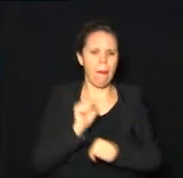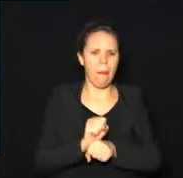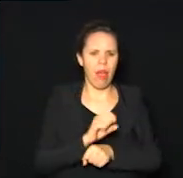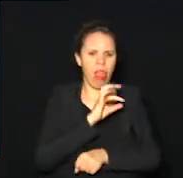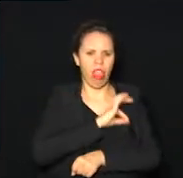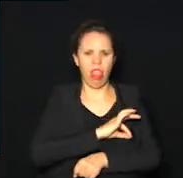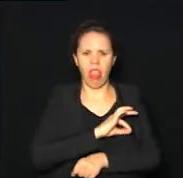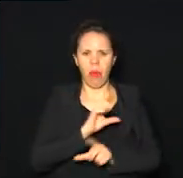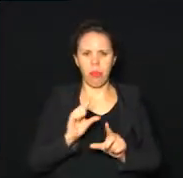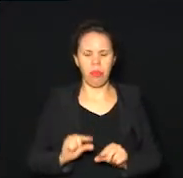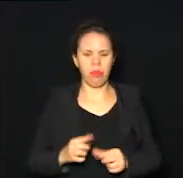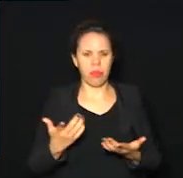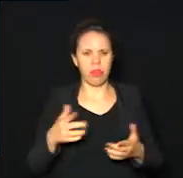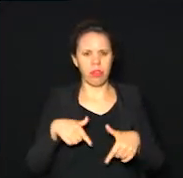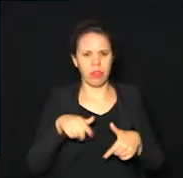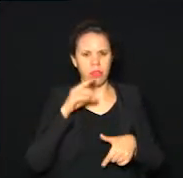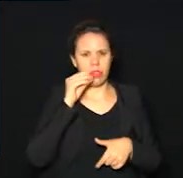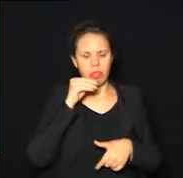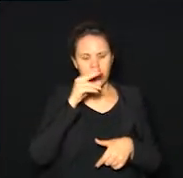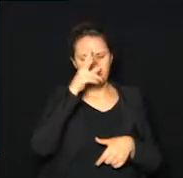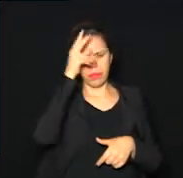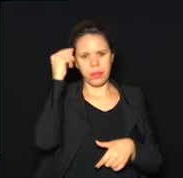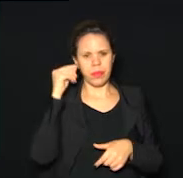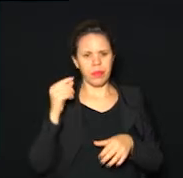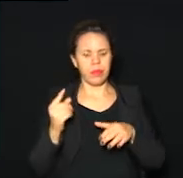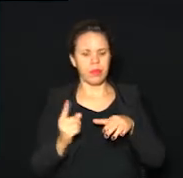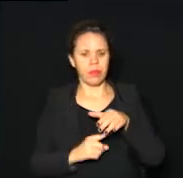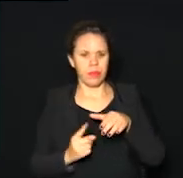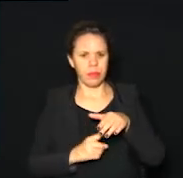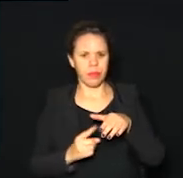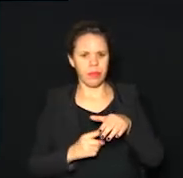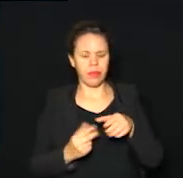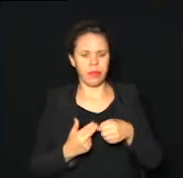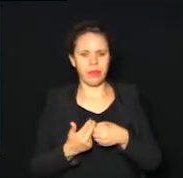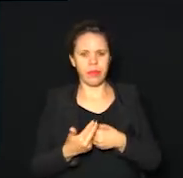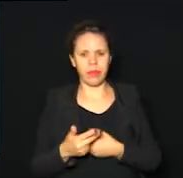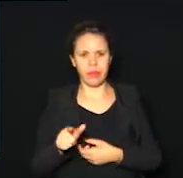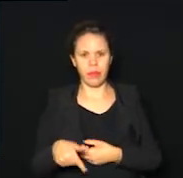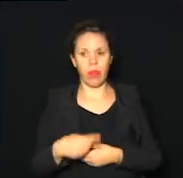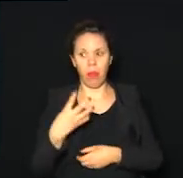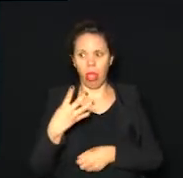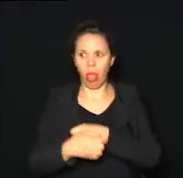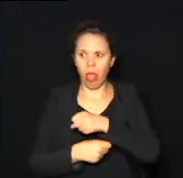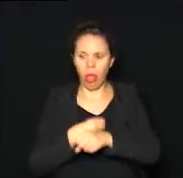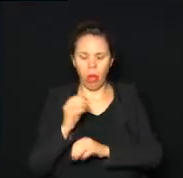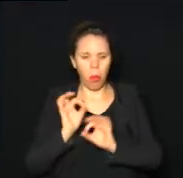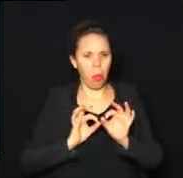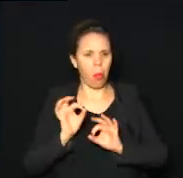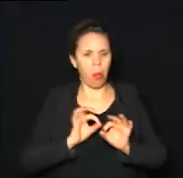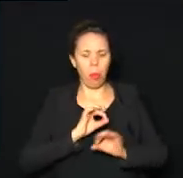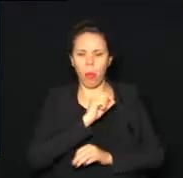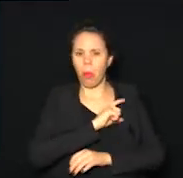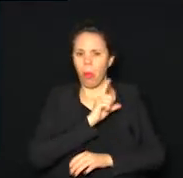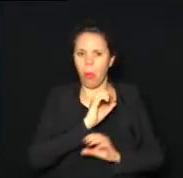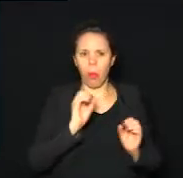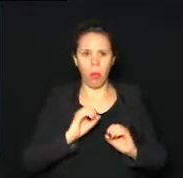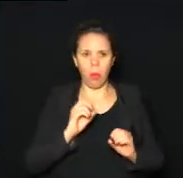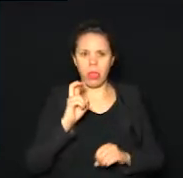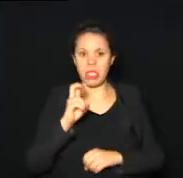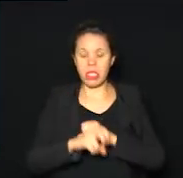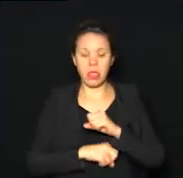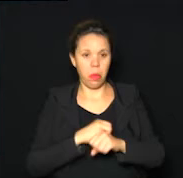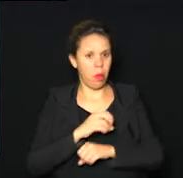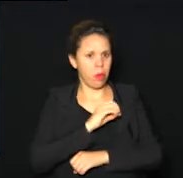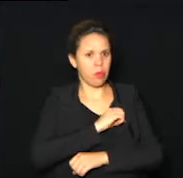que os trabalhadores do hospital, das clínicas da Unicamp, como os trabalhadores da Unicamp, estão há 4 anos sem reajuste salarial, 4, 5 anos sem